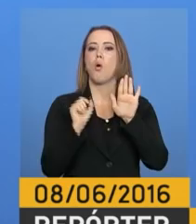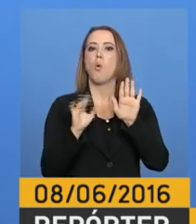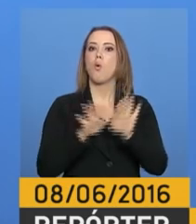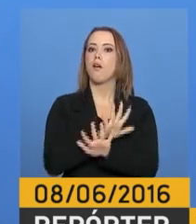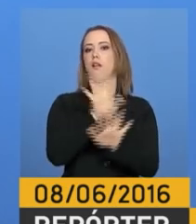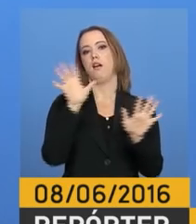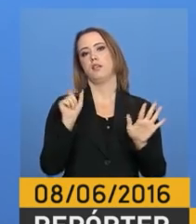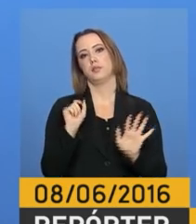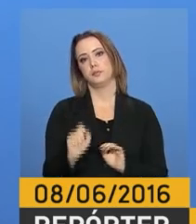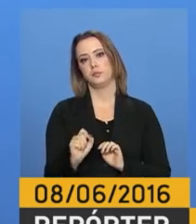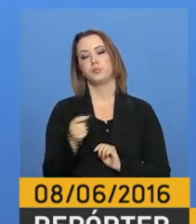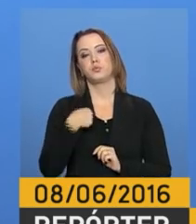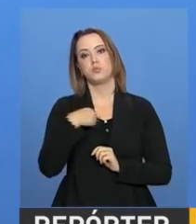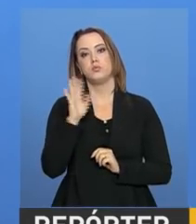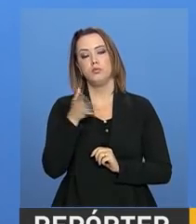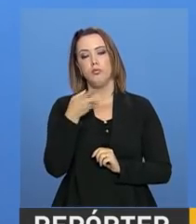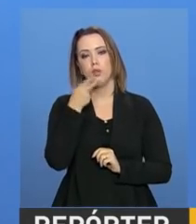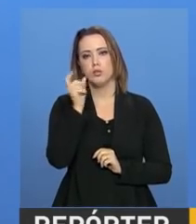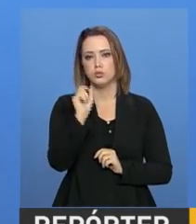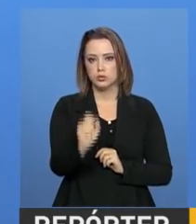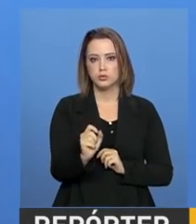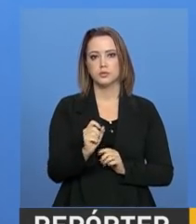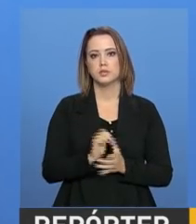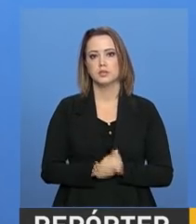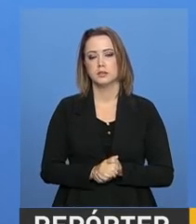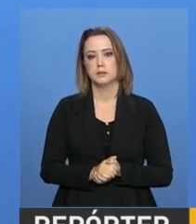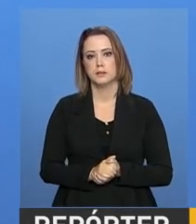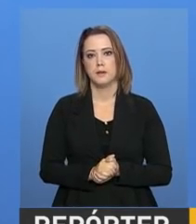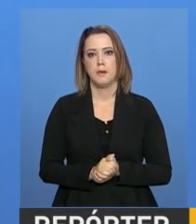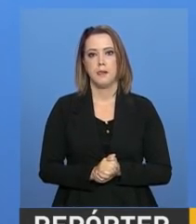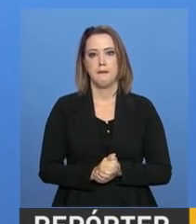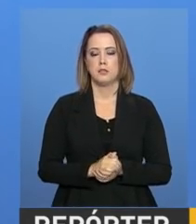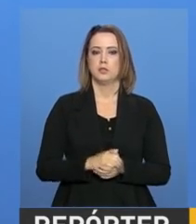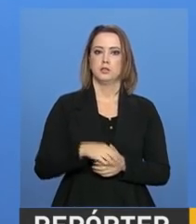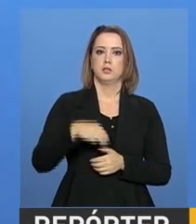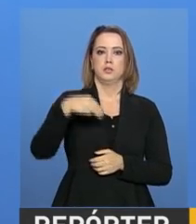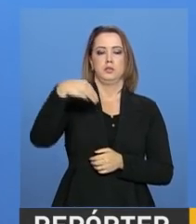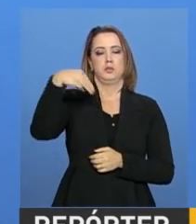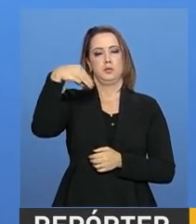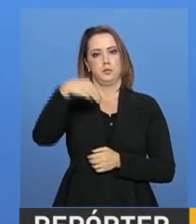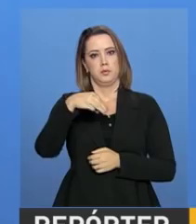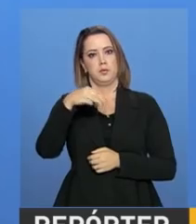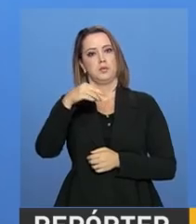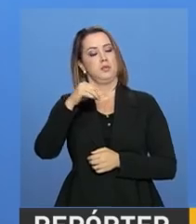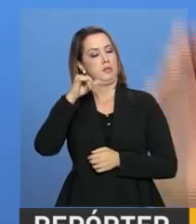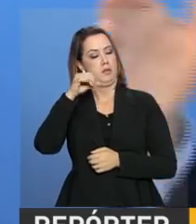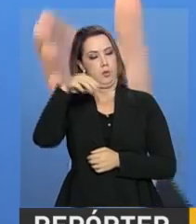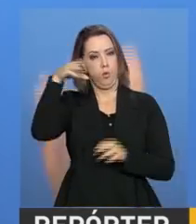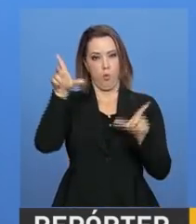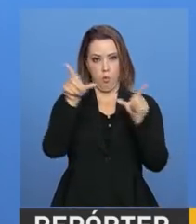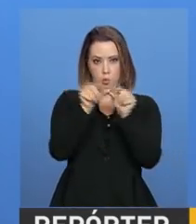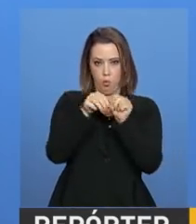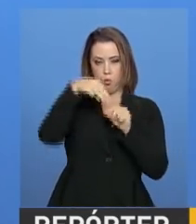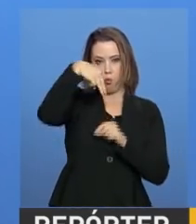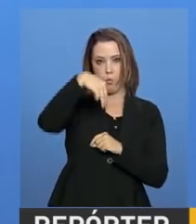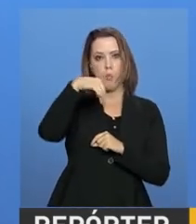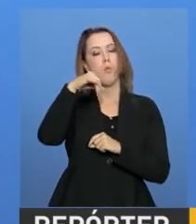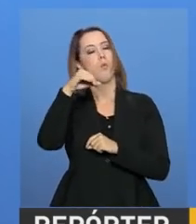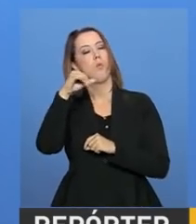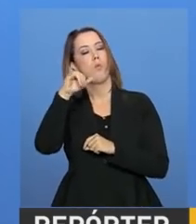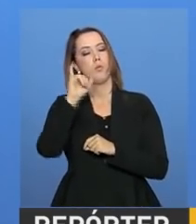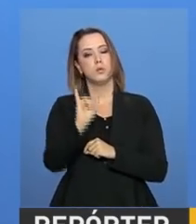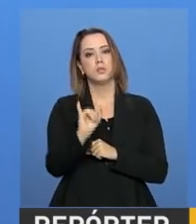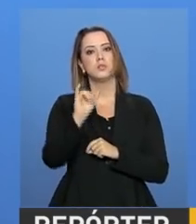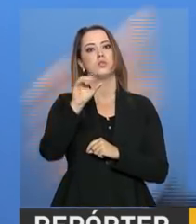eu tenho dito e é verdade que o ministério da indústria comércio interior e serviço é a casa do setor